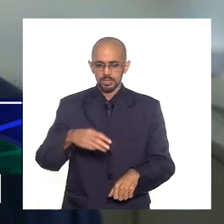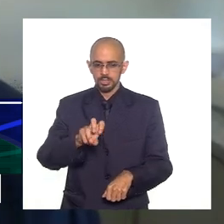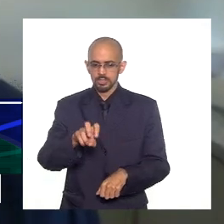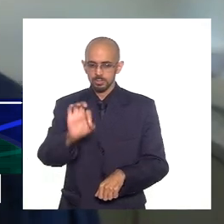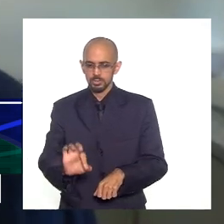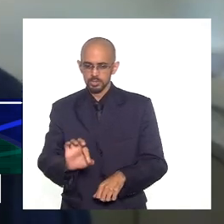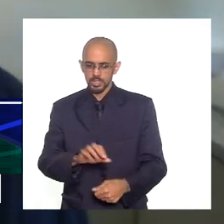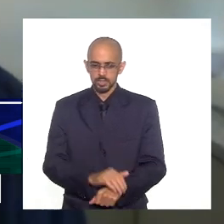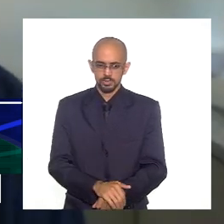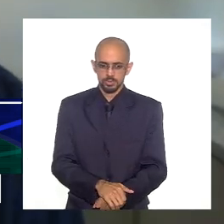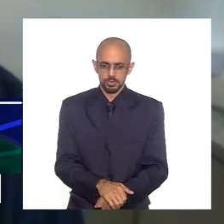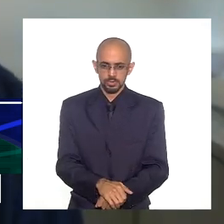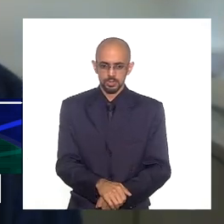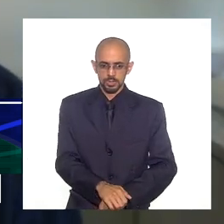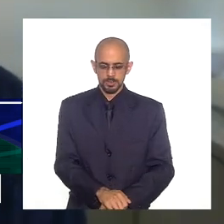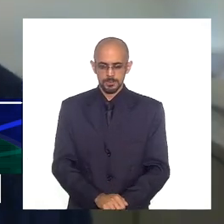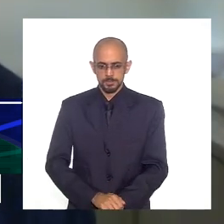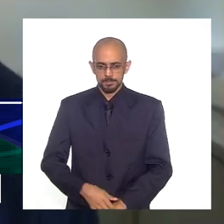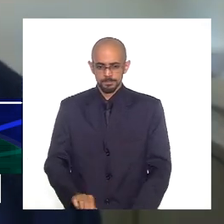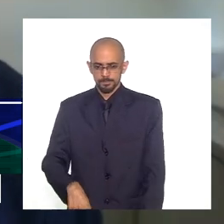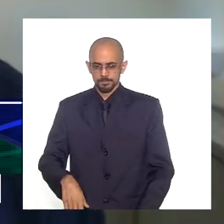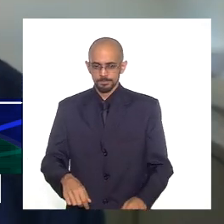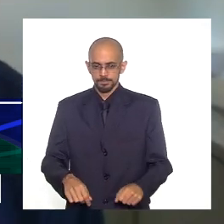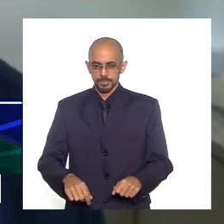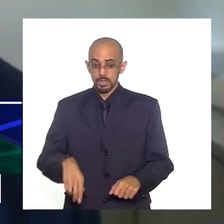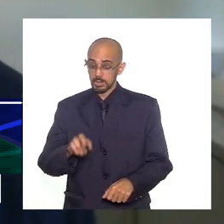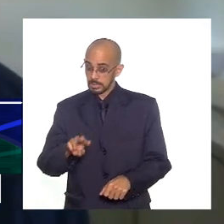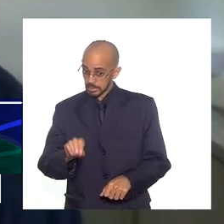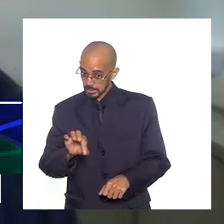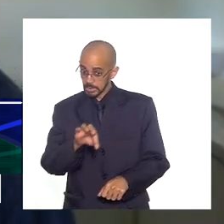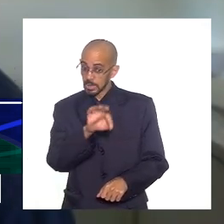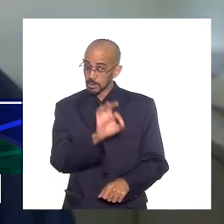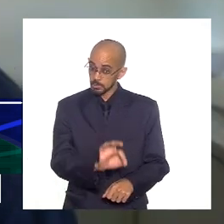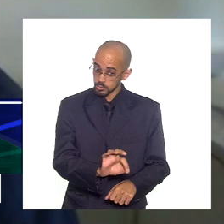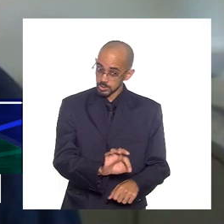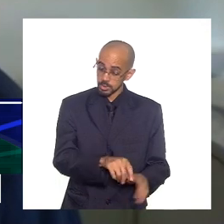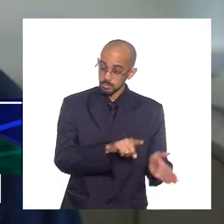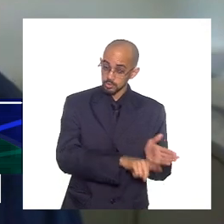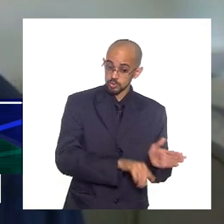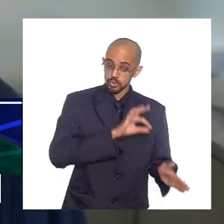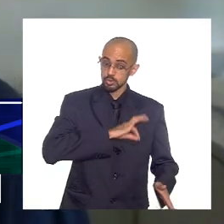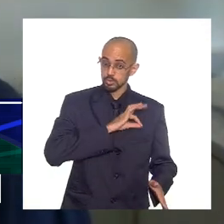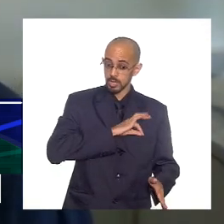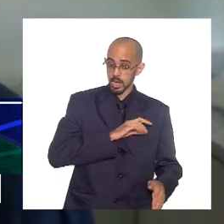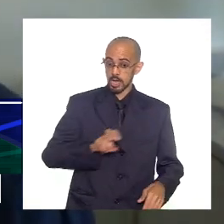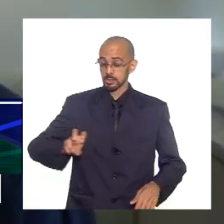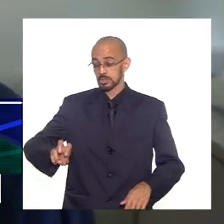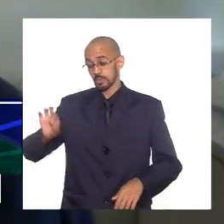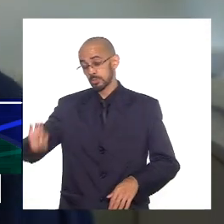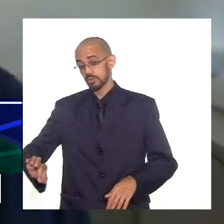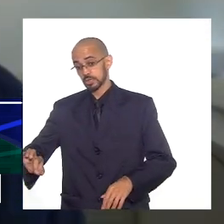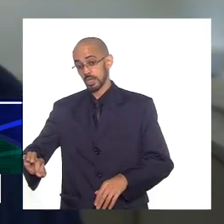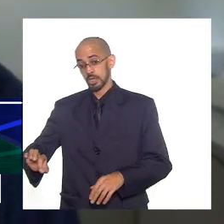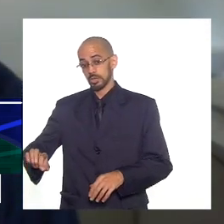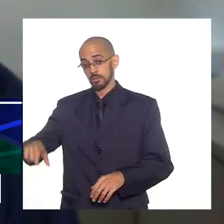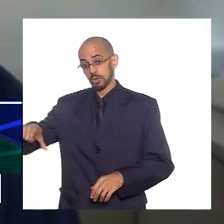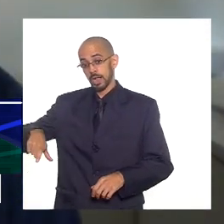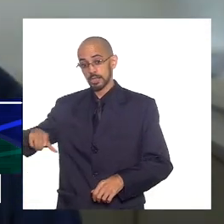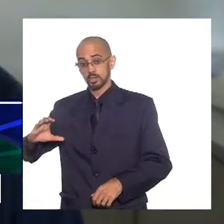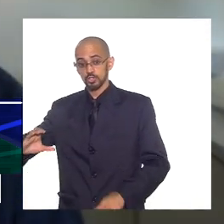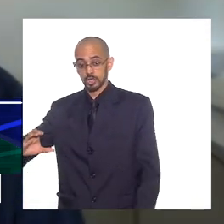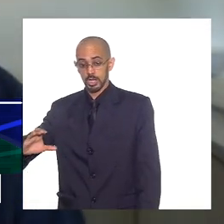35%. 30% para os consignados e 5% para os cartões de crédito. Eu já